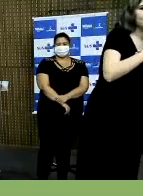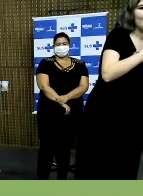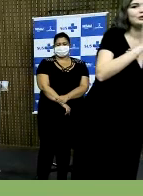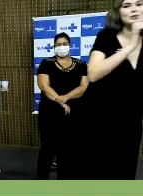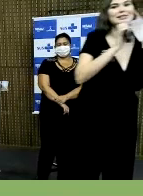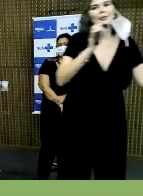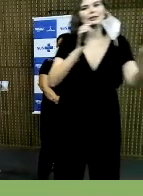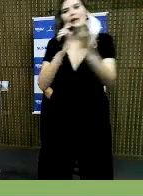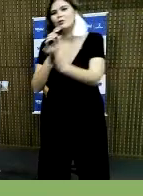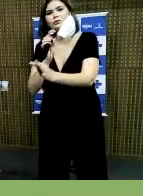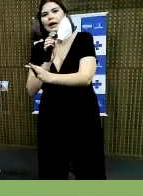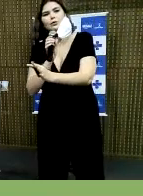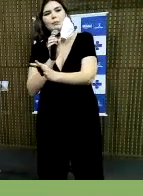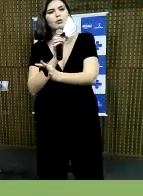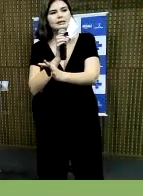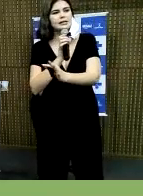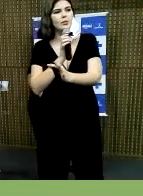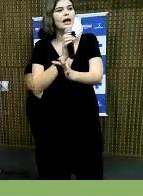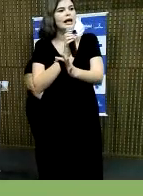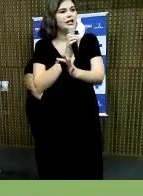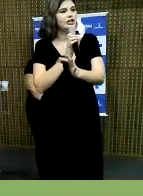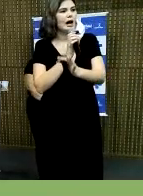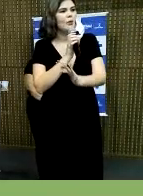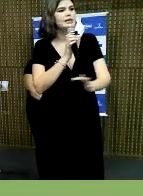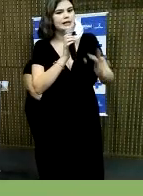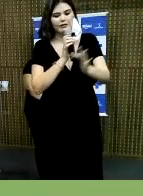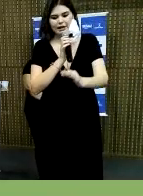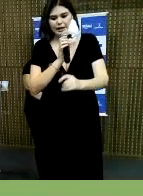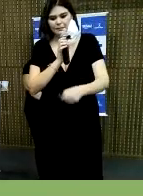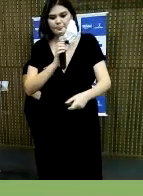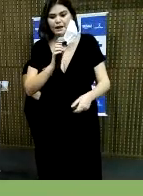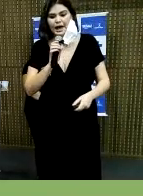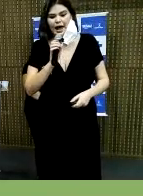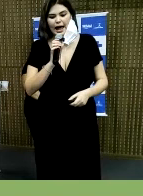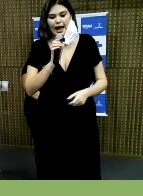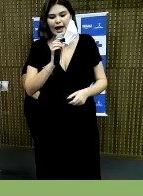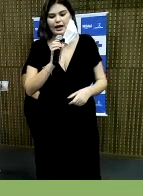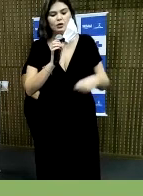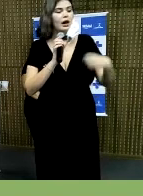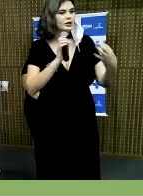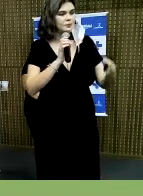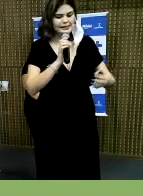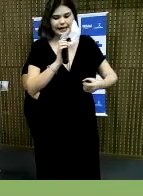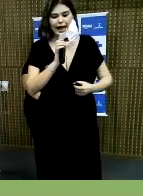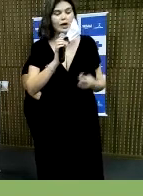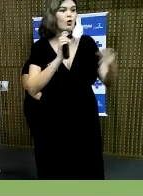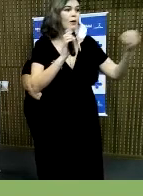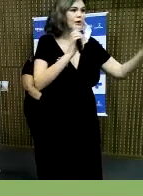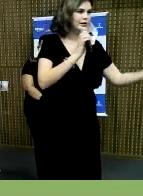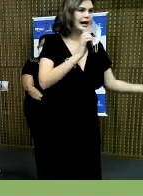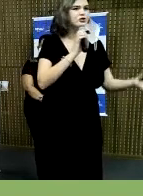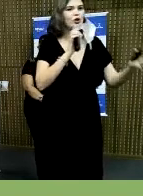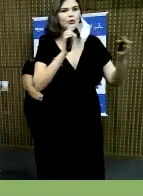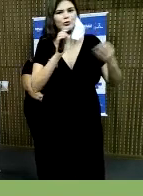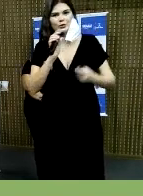com sintomáticos, não entrava em contato com a população em geral que estava ali. Coleta de PCR, como